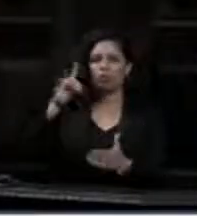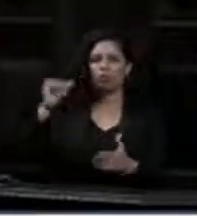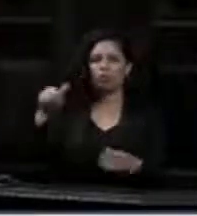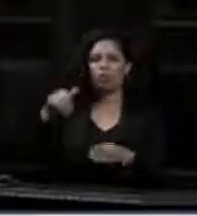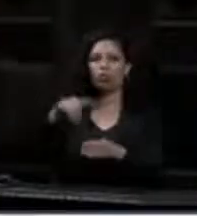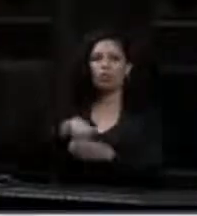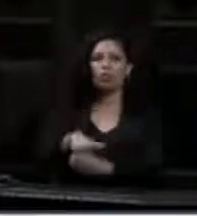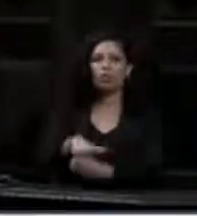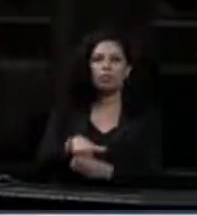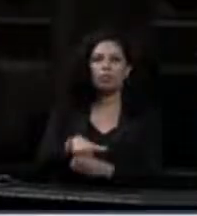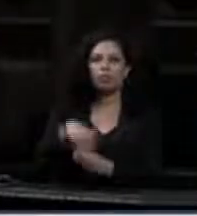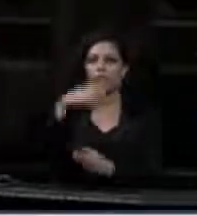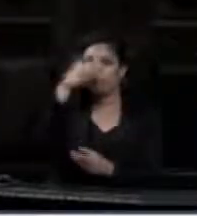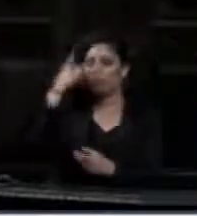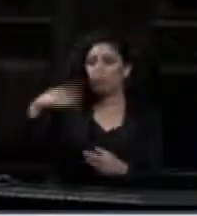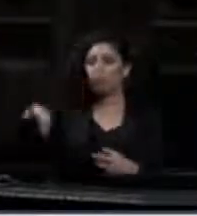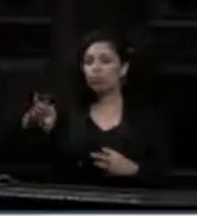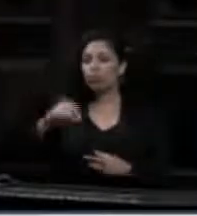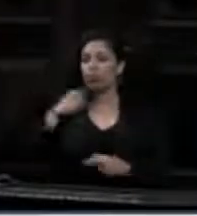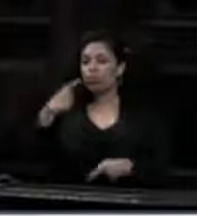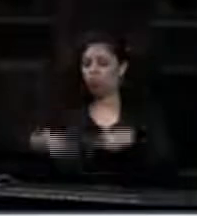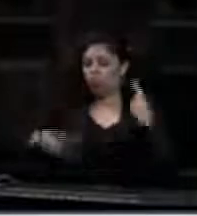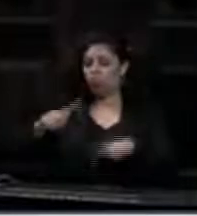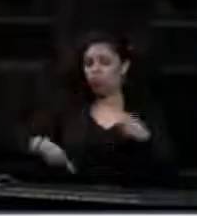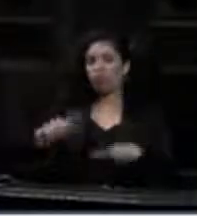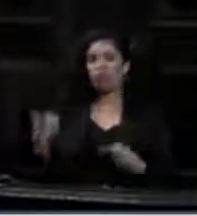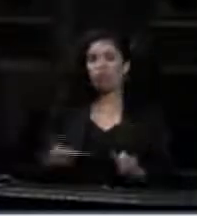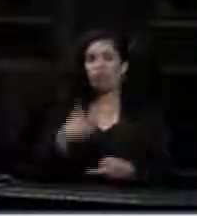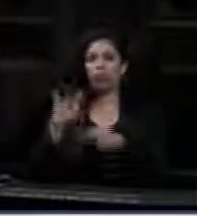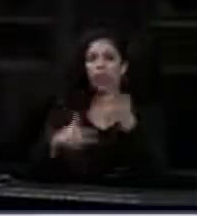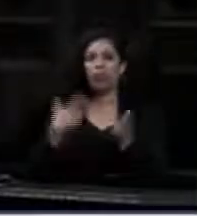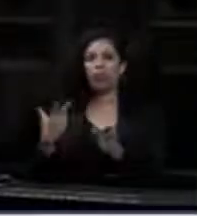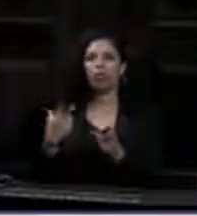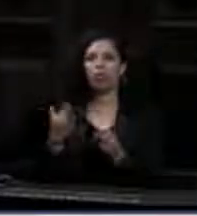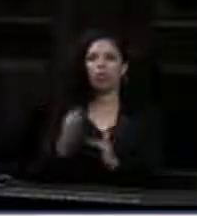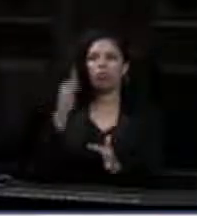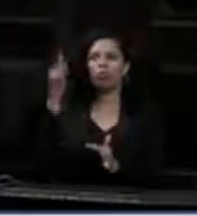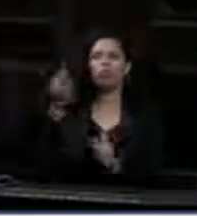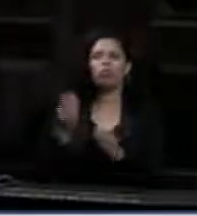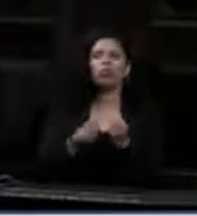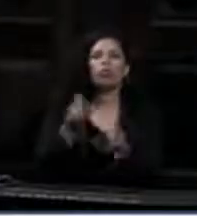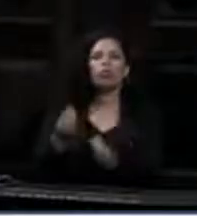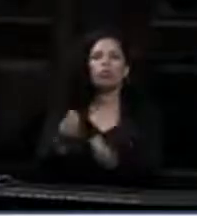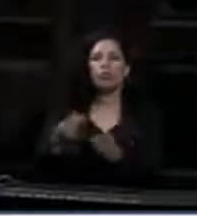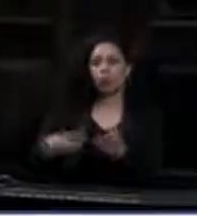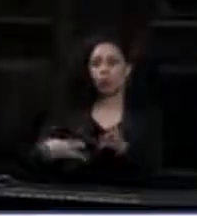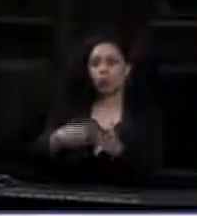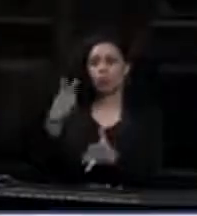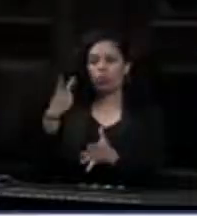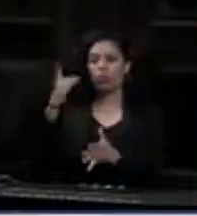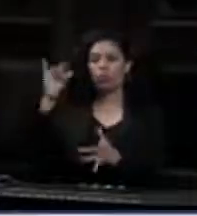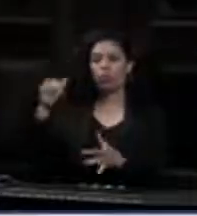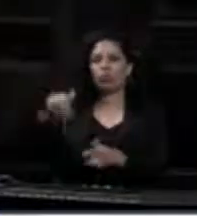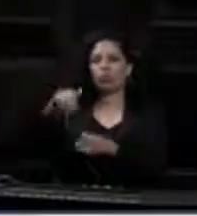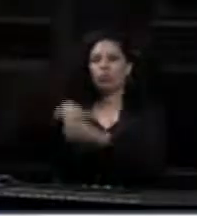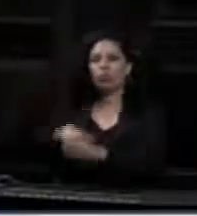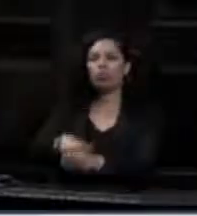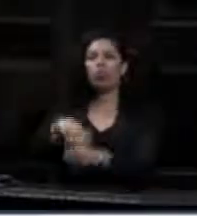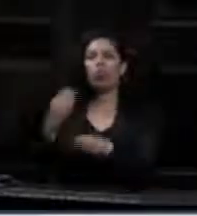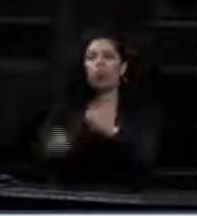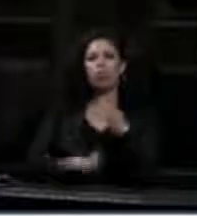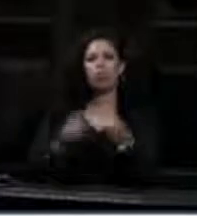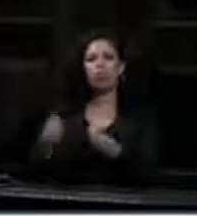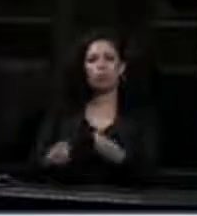discutindo como será esse segundo turno como as